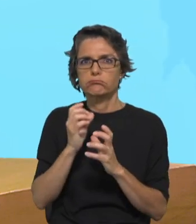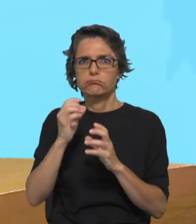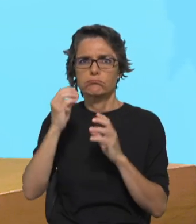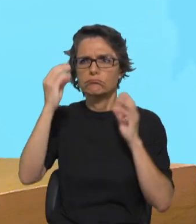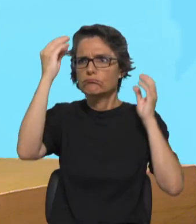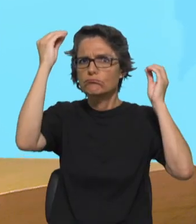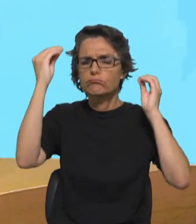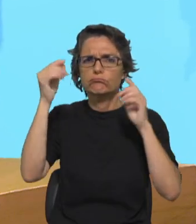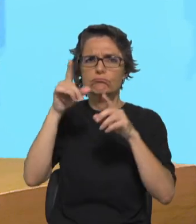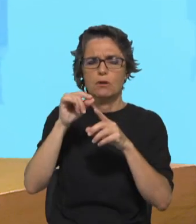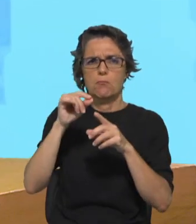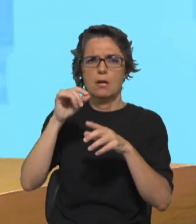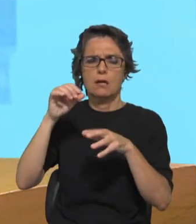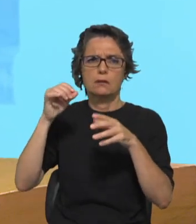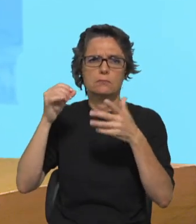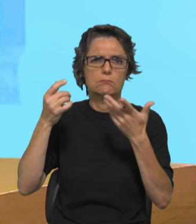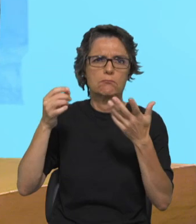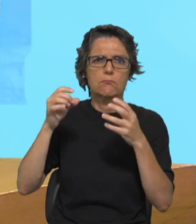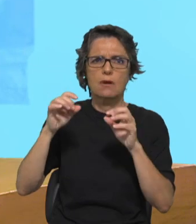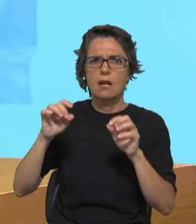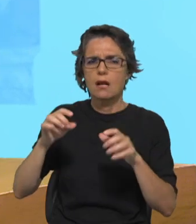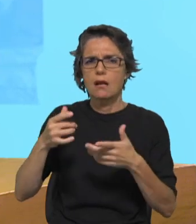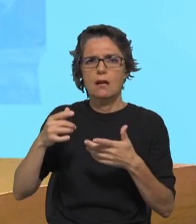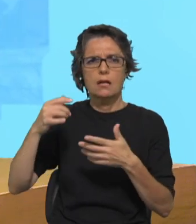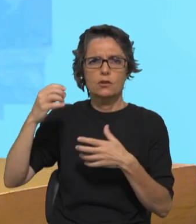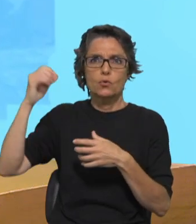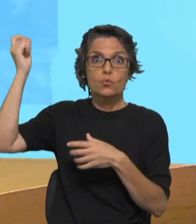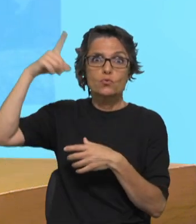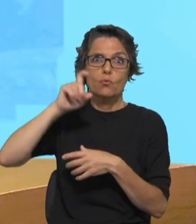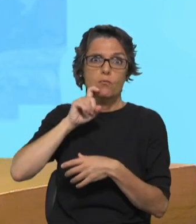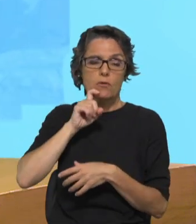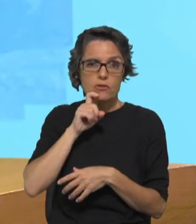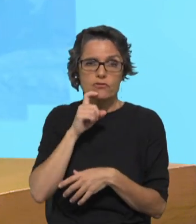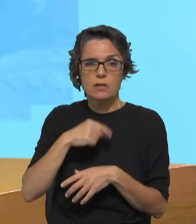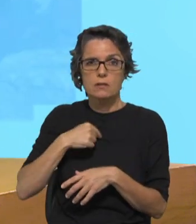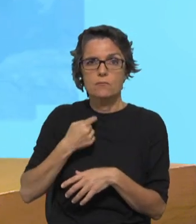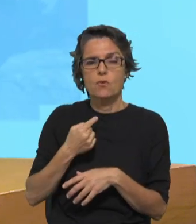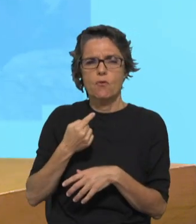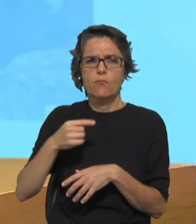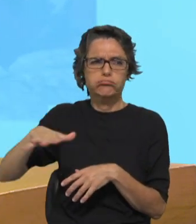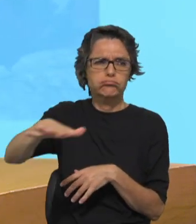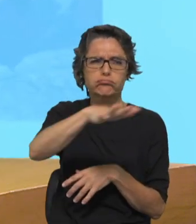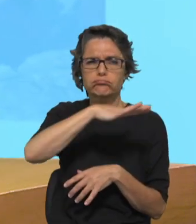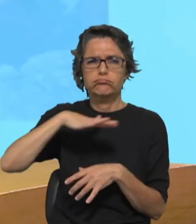também grande para não apanhar o sol das intempéries dos terrenos da missão. Bem,